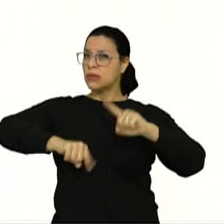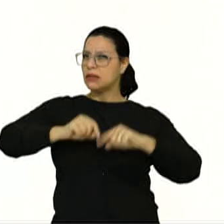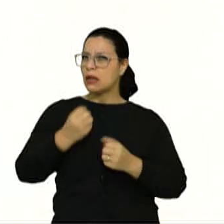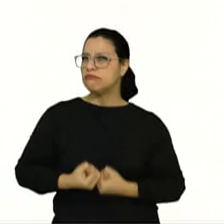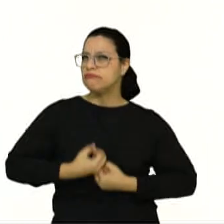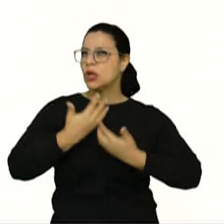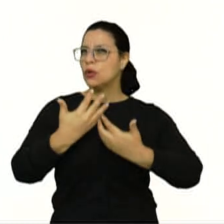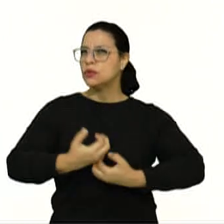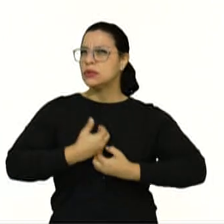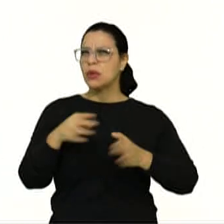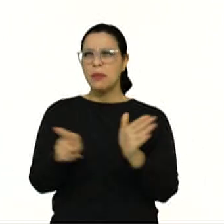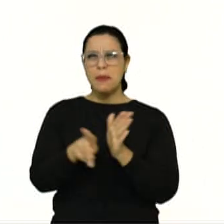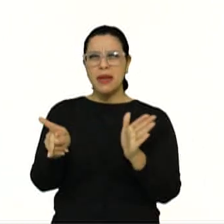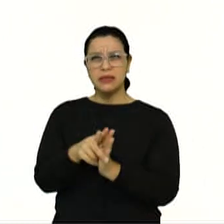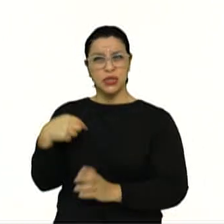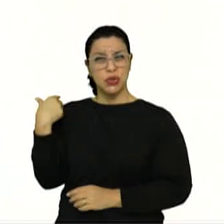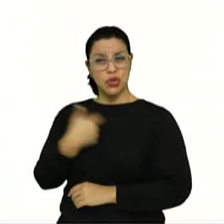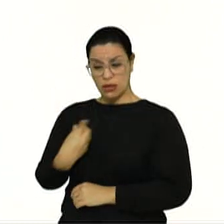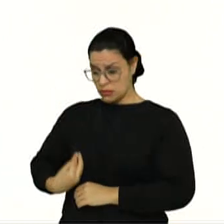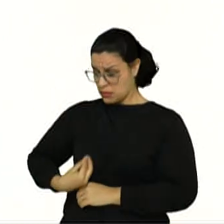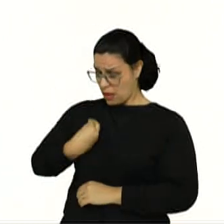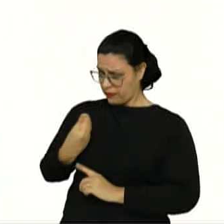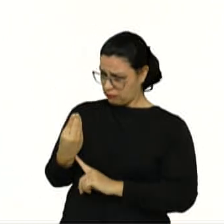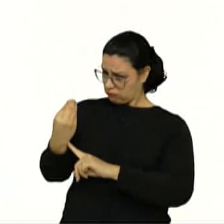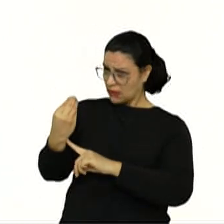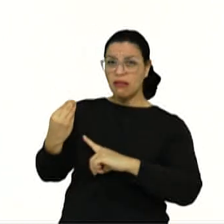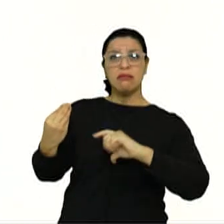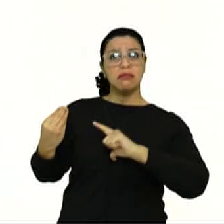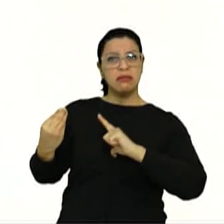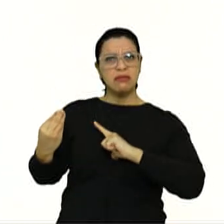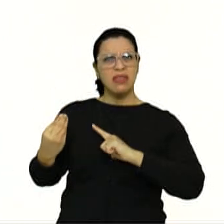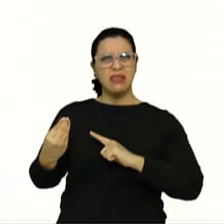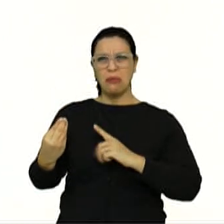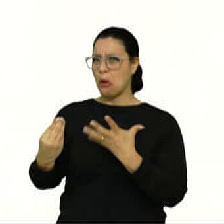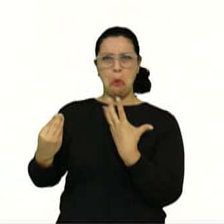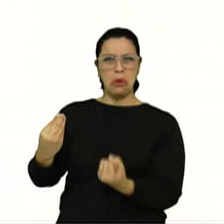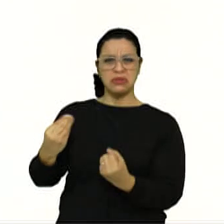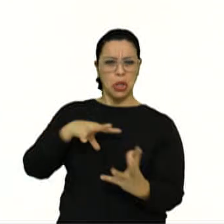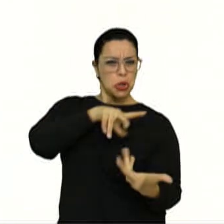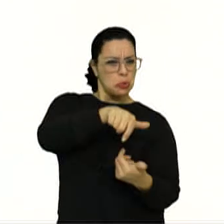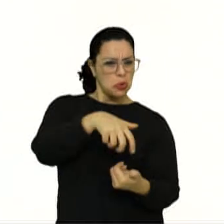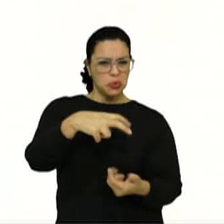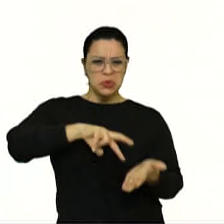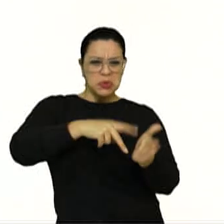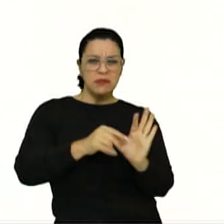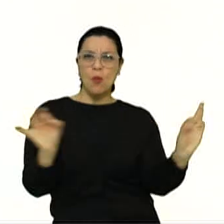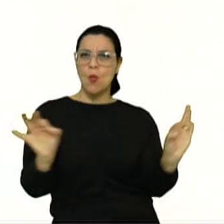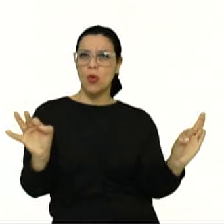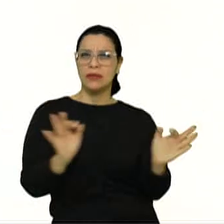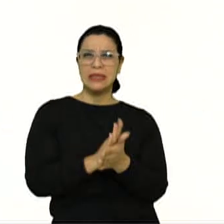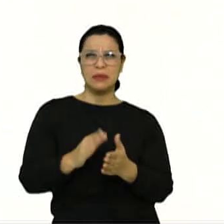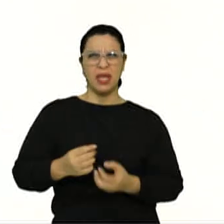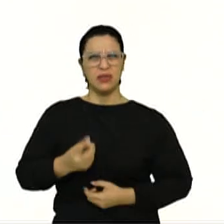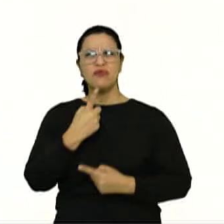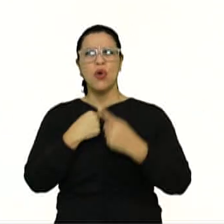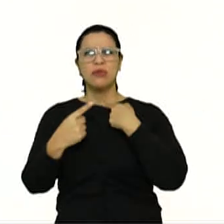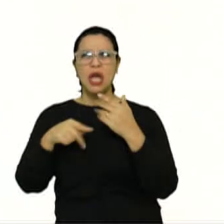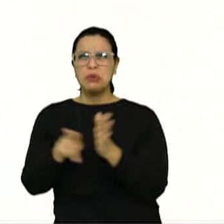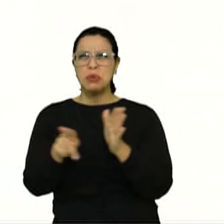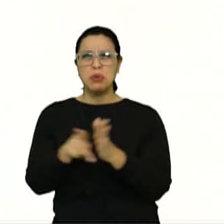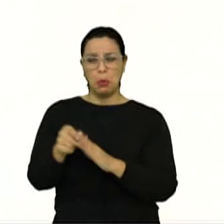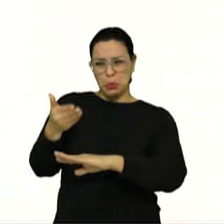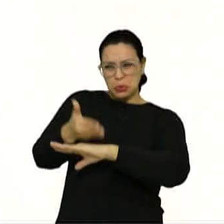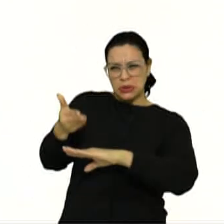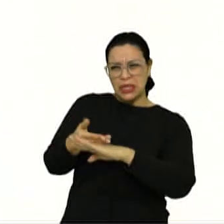o sentido do ato de existir. Me recuso a viver num mundo sem sentido. Estes anseios,